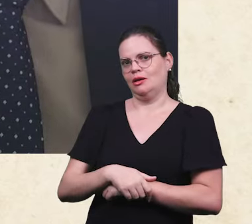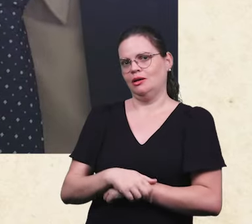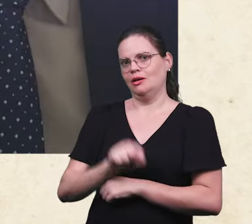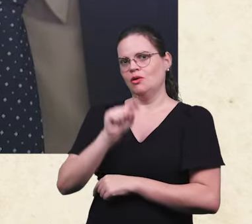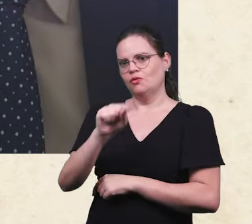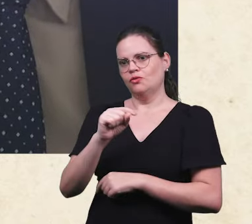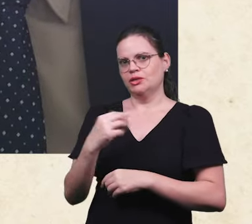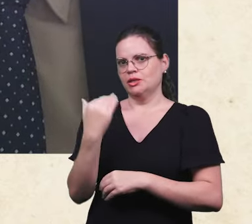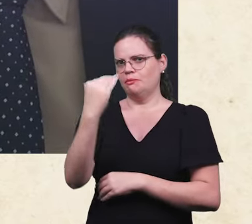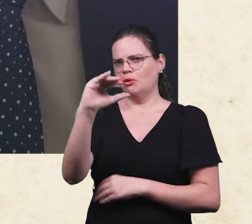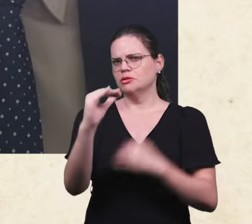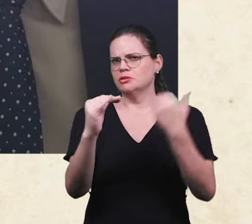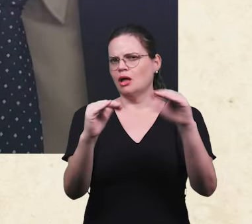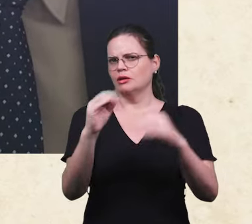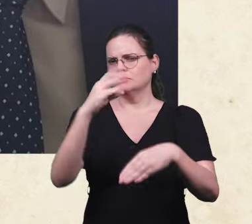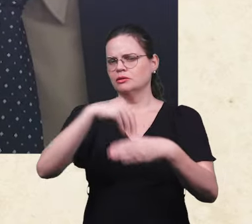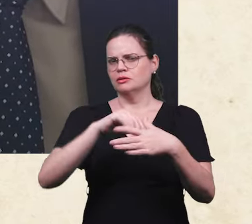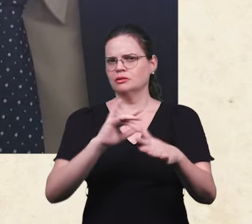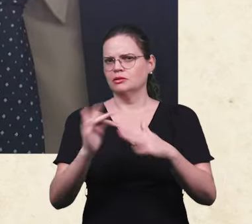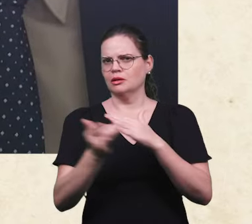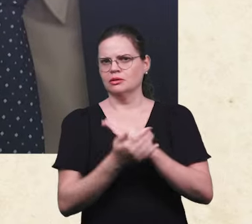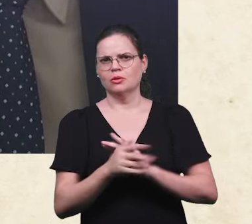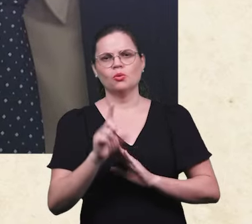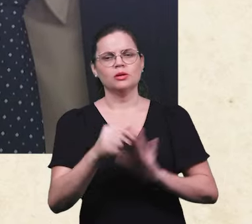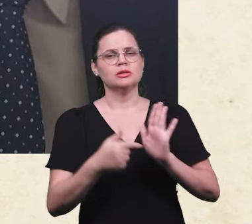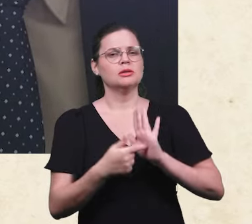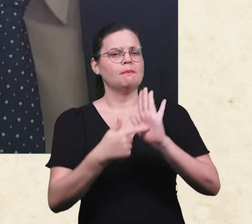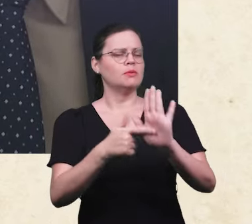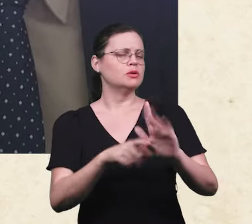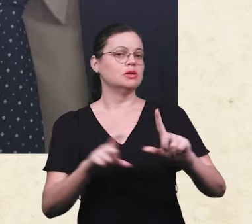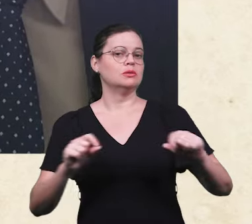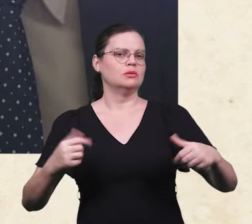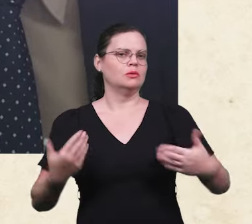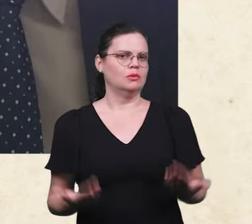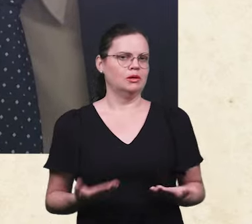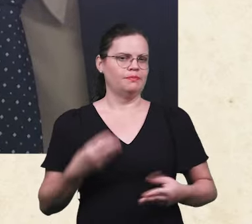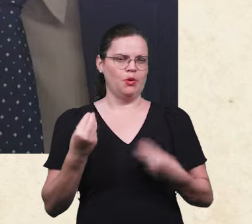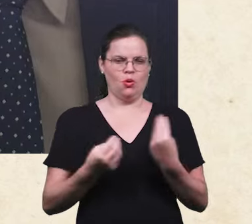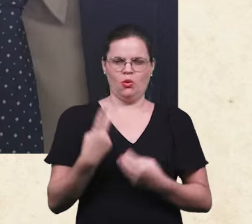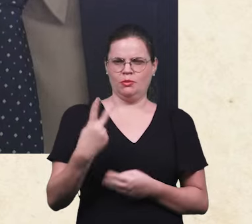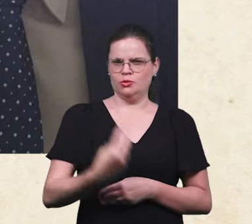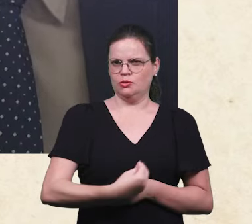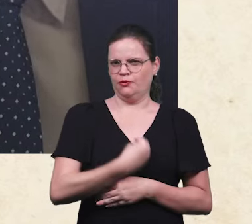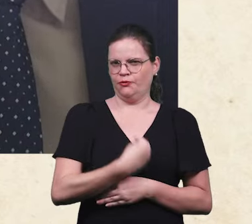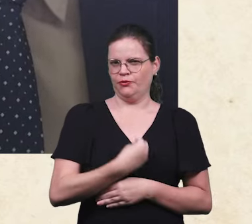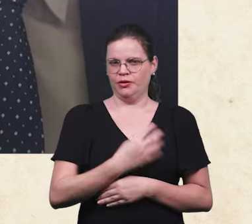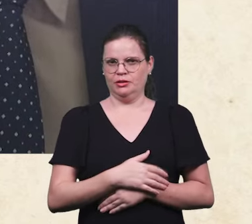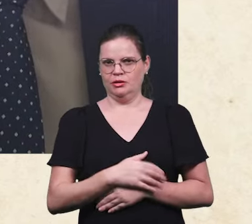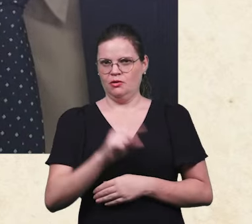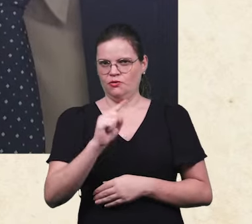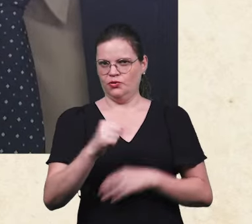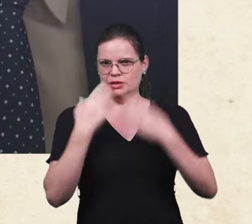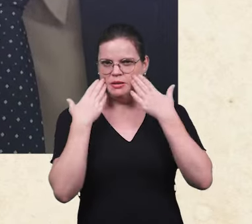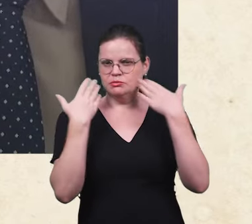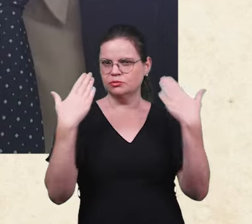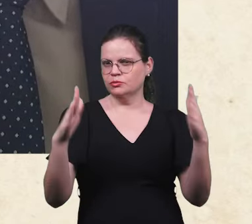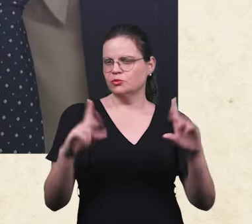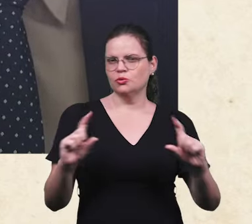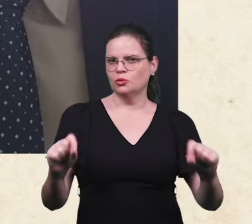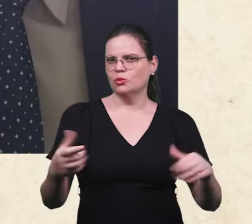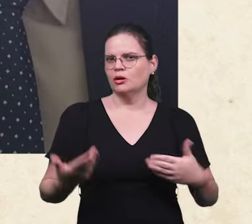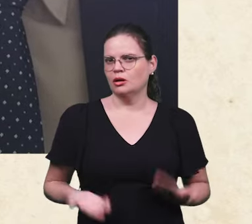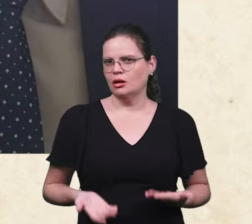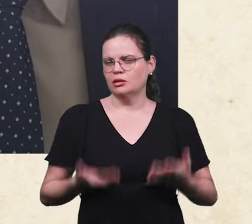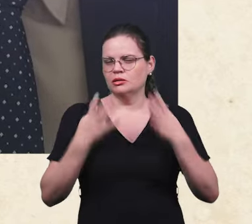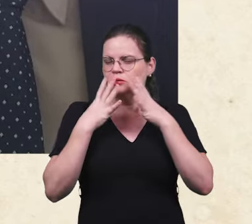você tem postado nas redes sociais, aquilo que você tem mostrado, que estilo de vida, que vida você tem mostrado àqueles que